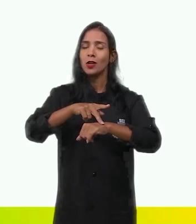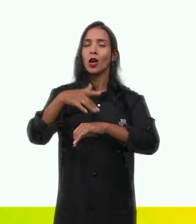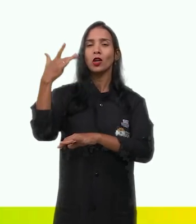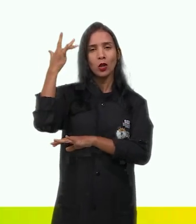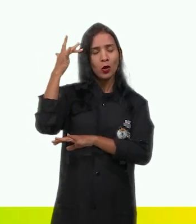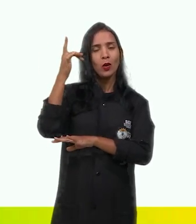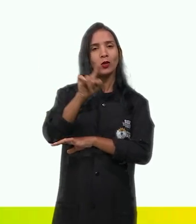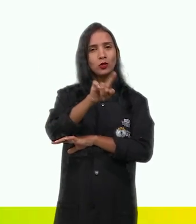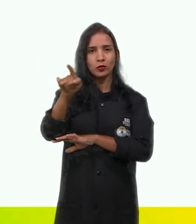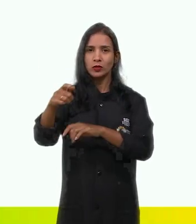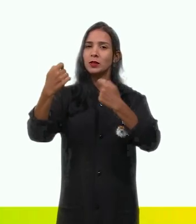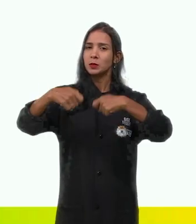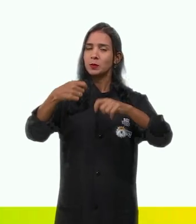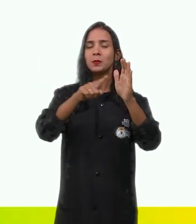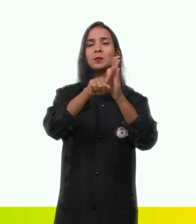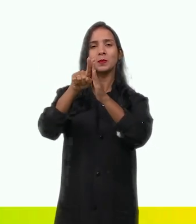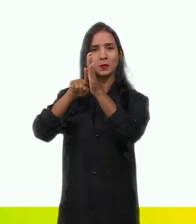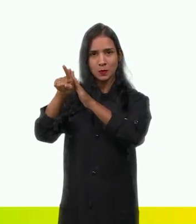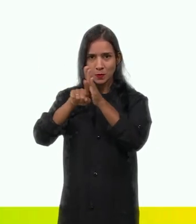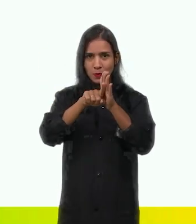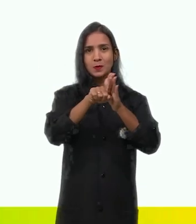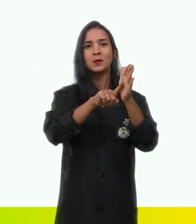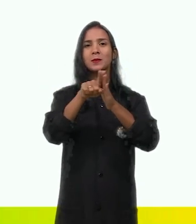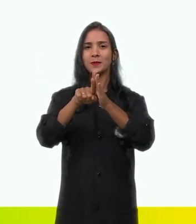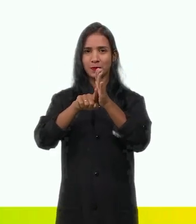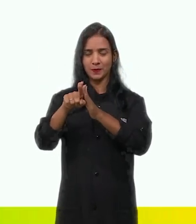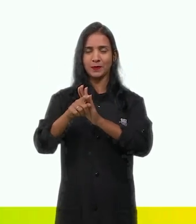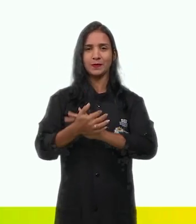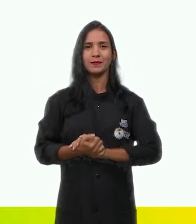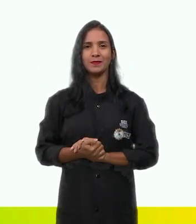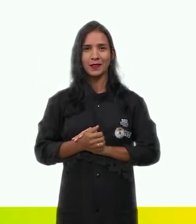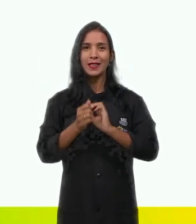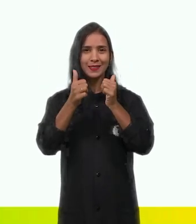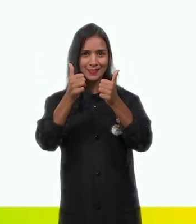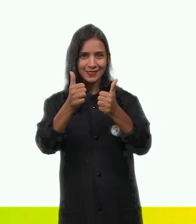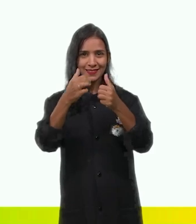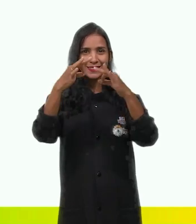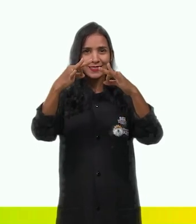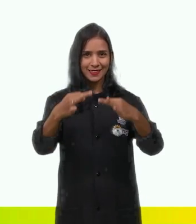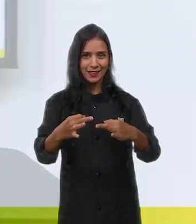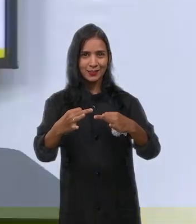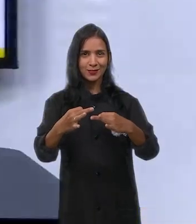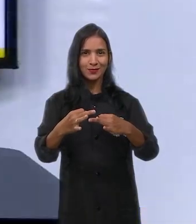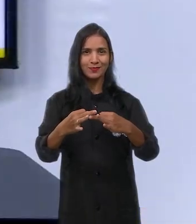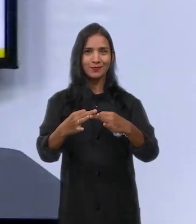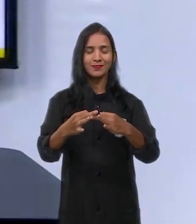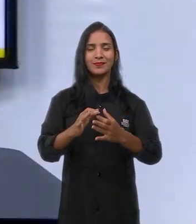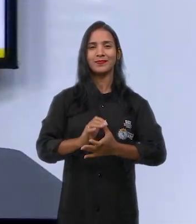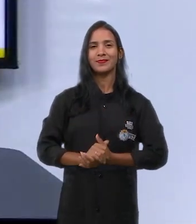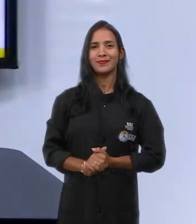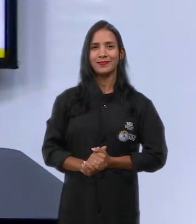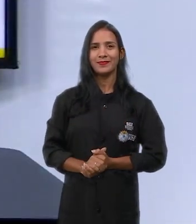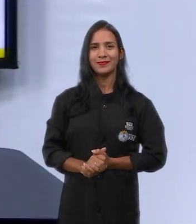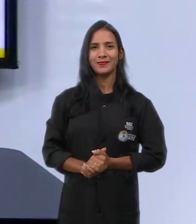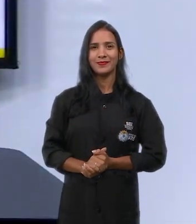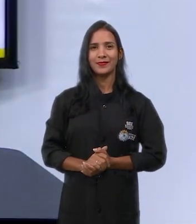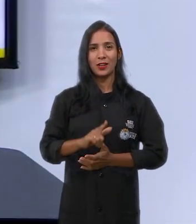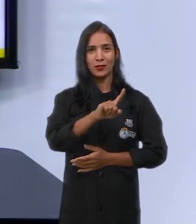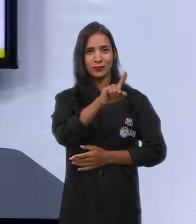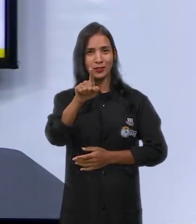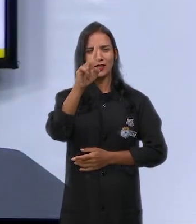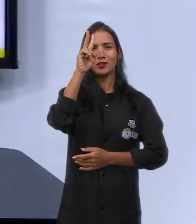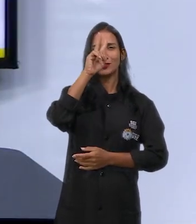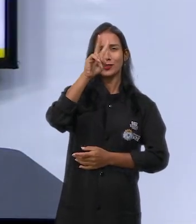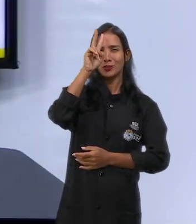que você estude sobre elas. Tudo bem, alunos? Tudo bem até aqui? Você já relembrou,